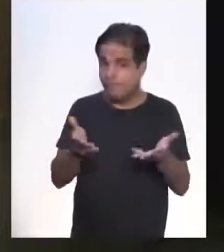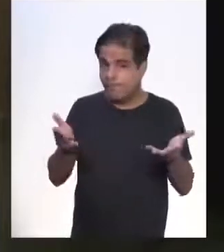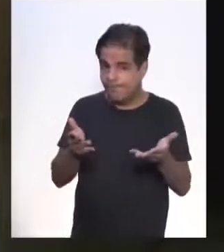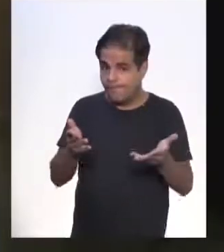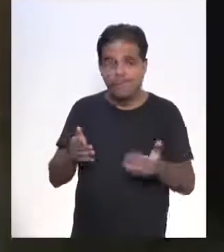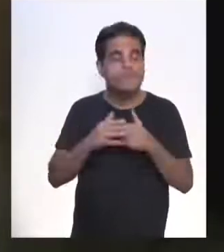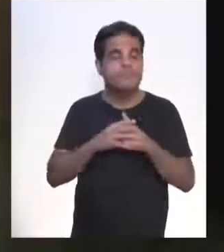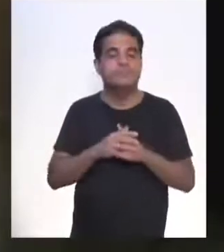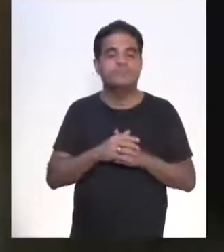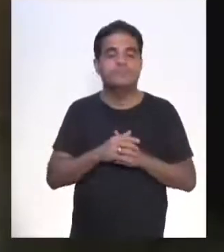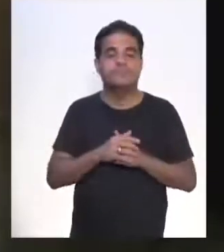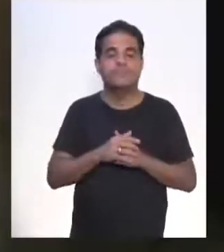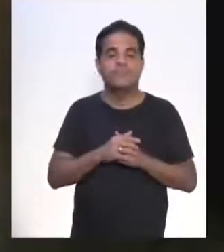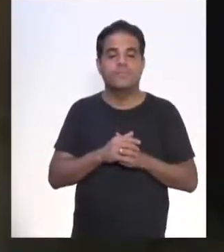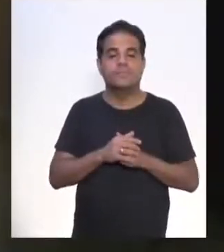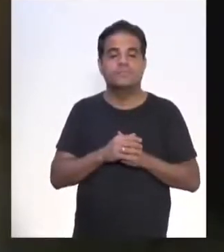hoje,